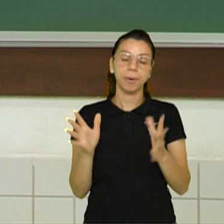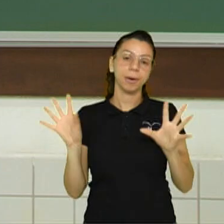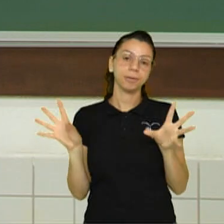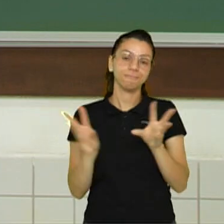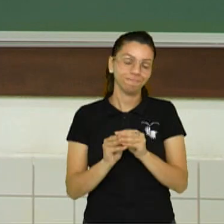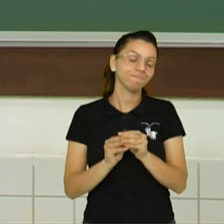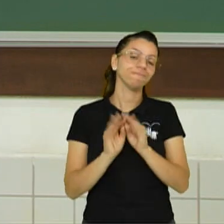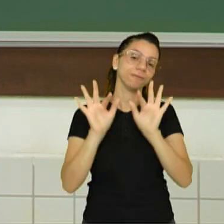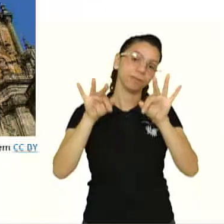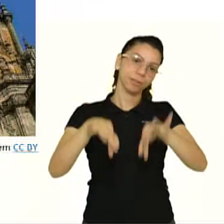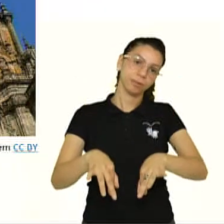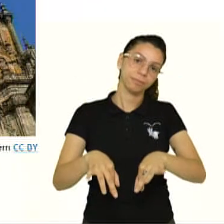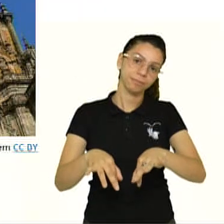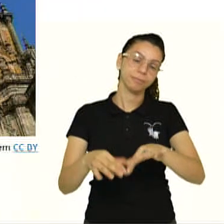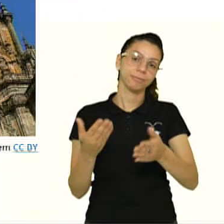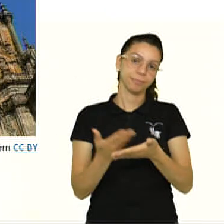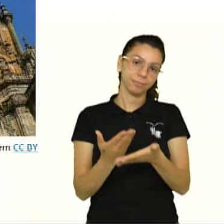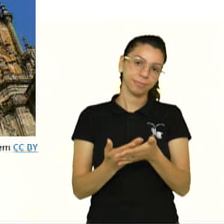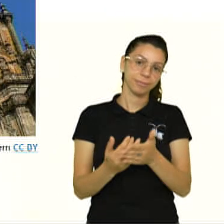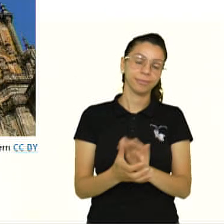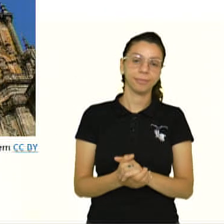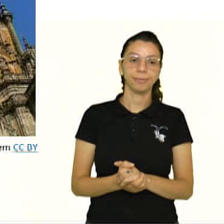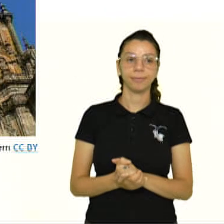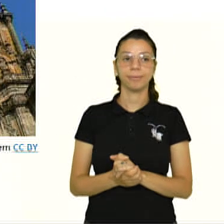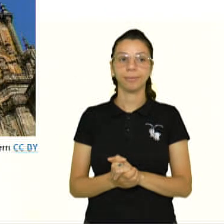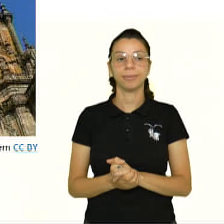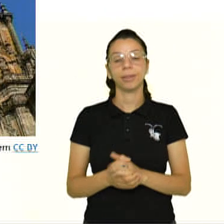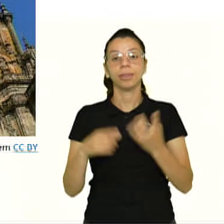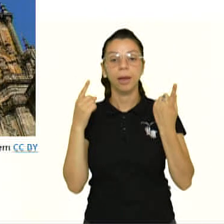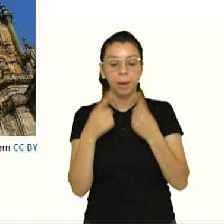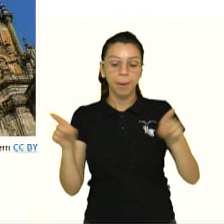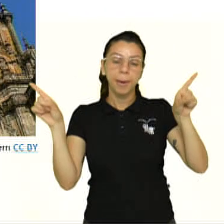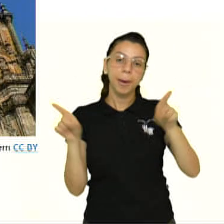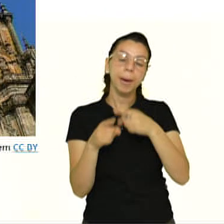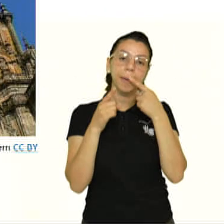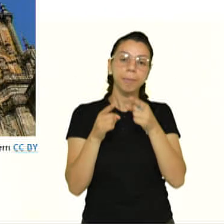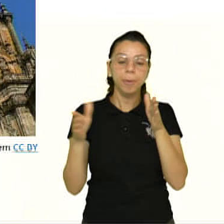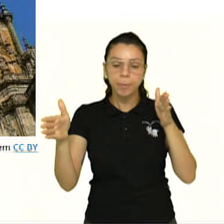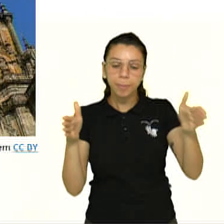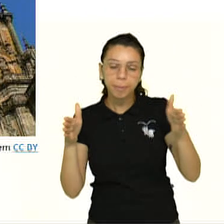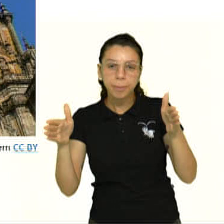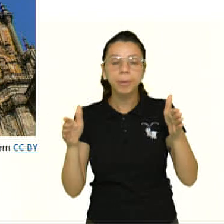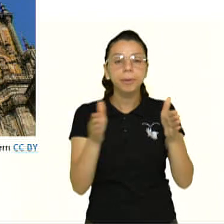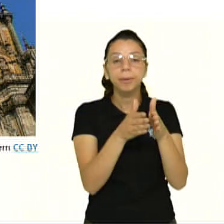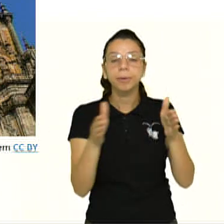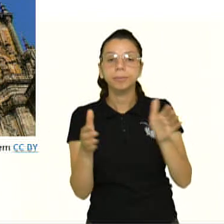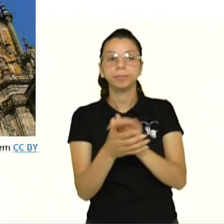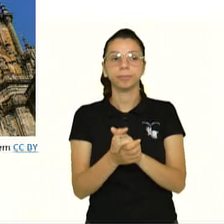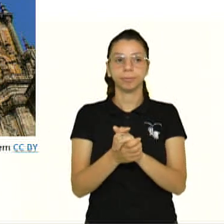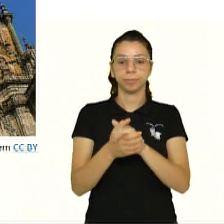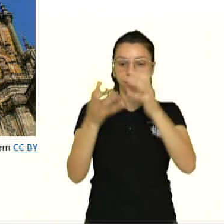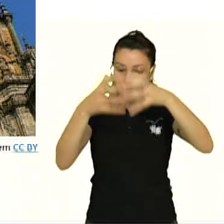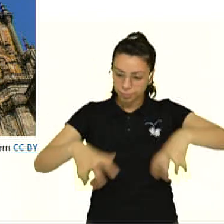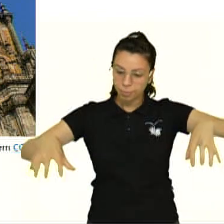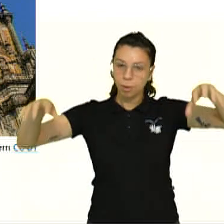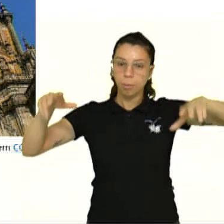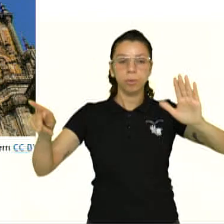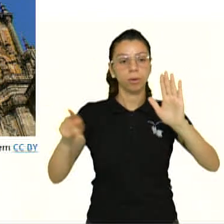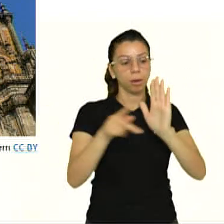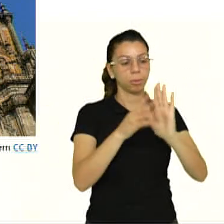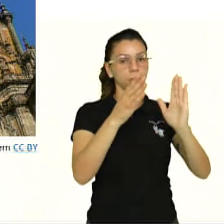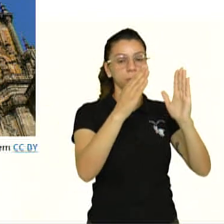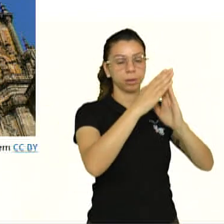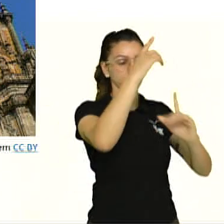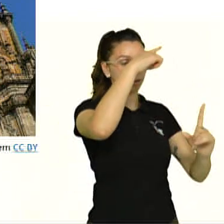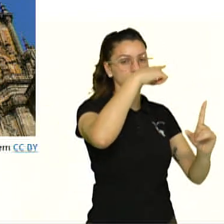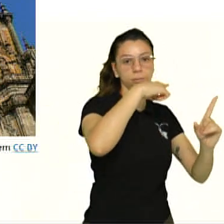nossa aula, a última parte, né? Vamos falar um pouquinho também sobre a música no período clássico. Ela estava dividida principalmente entre música sacra, que era a